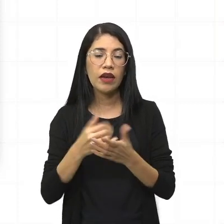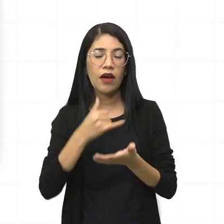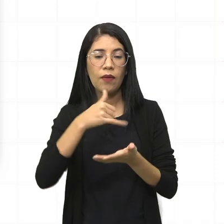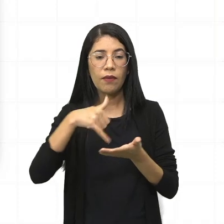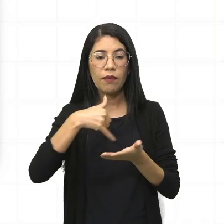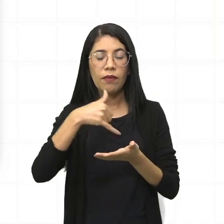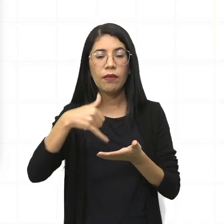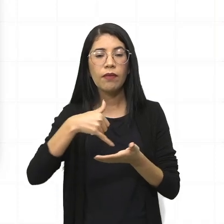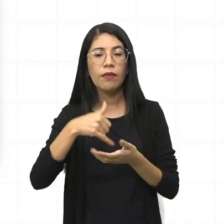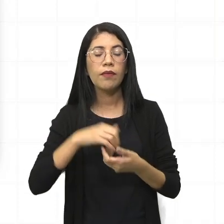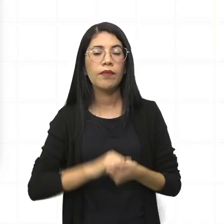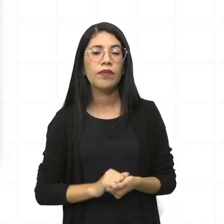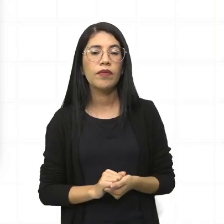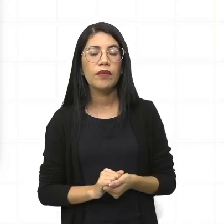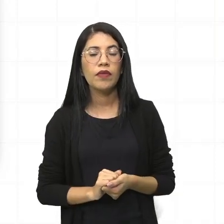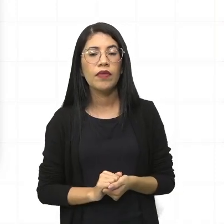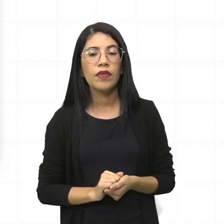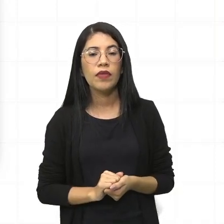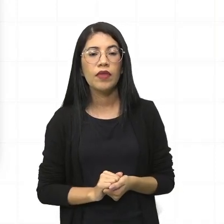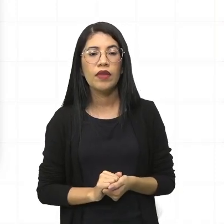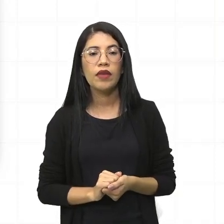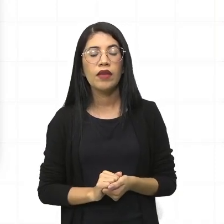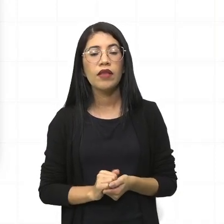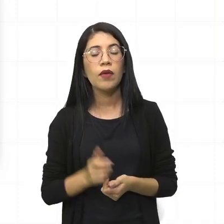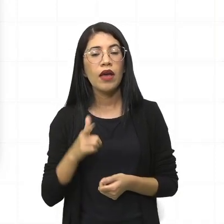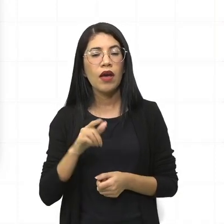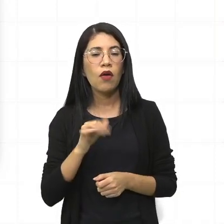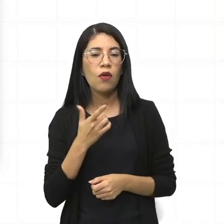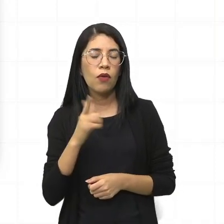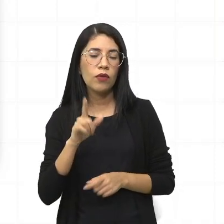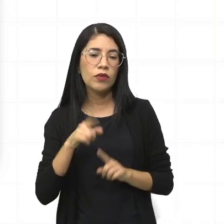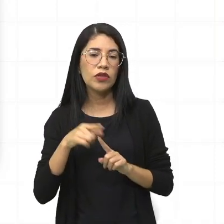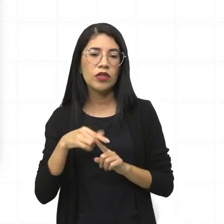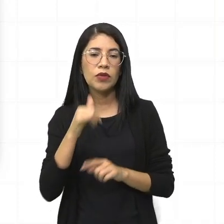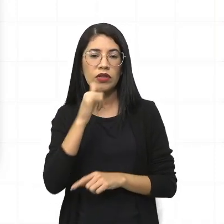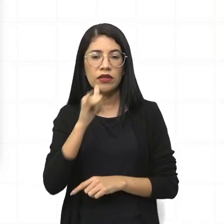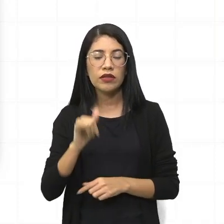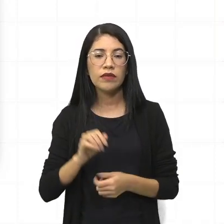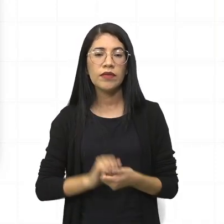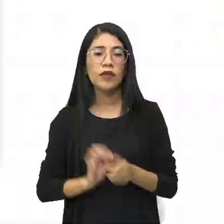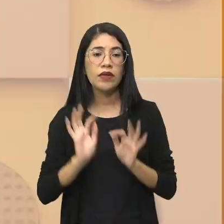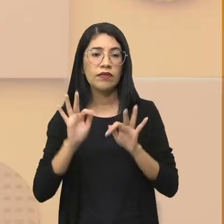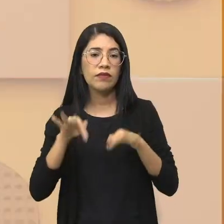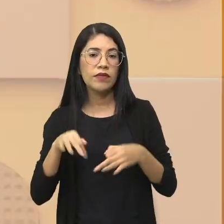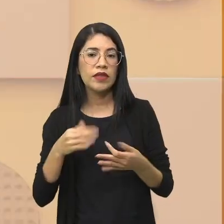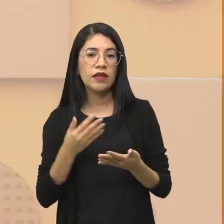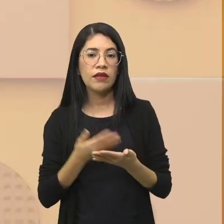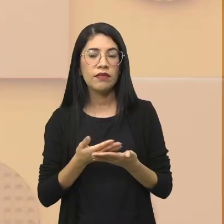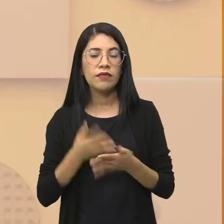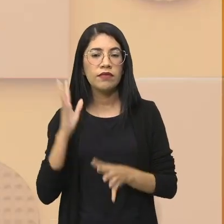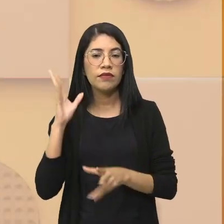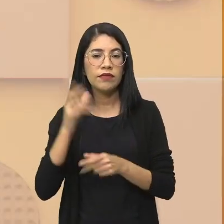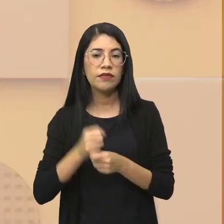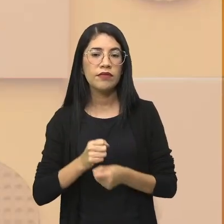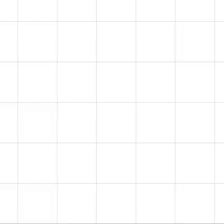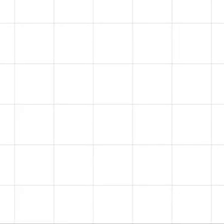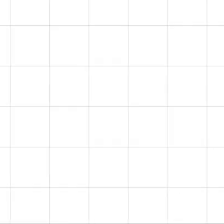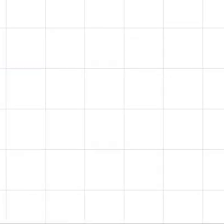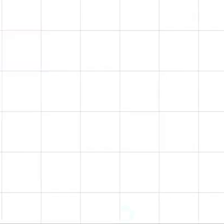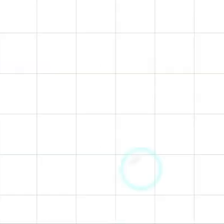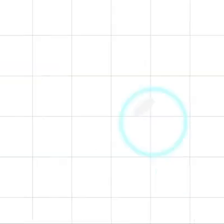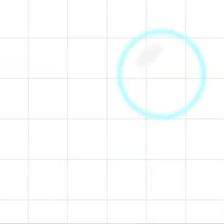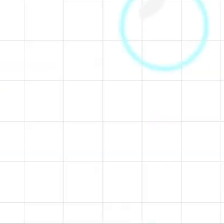biocombustíveis. Então, essa é mais uma das fontes de energia. E assim finalizamos a nossa revisão.